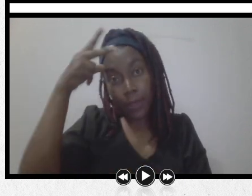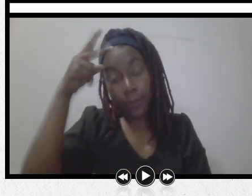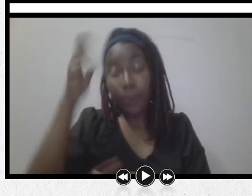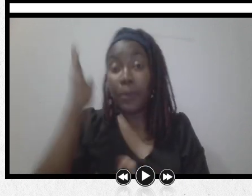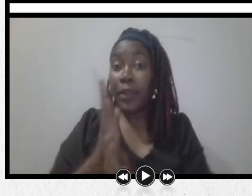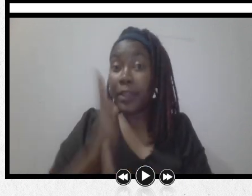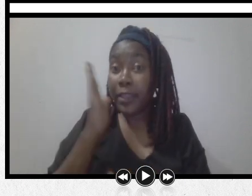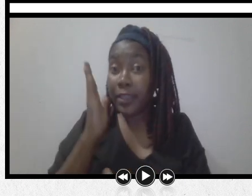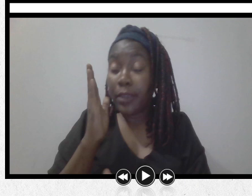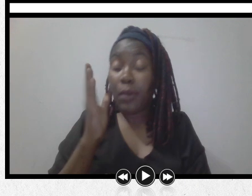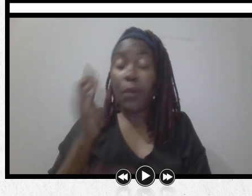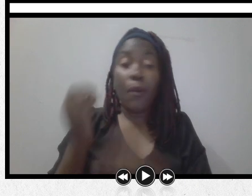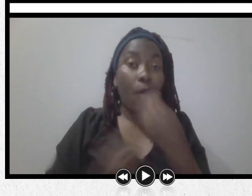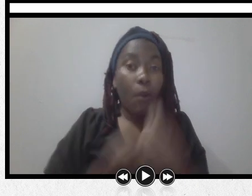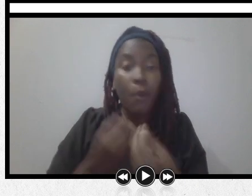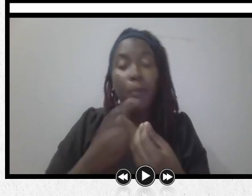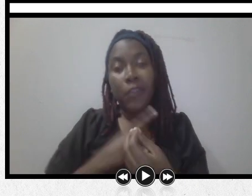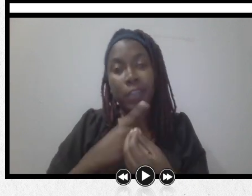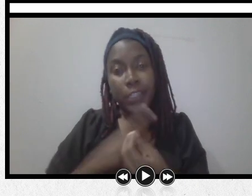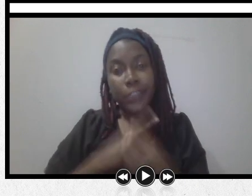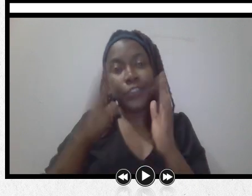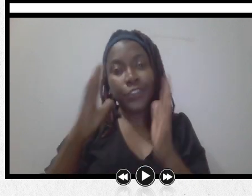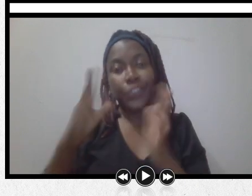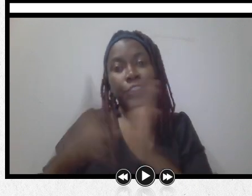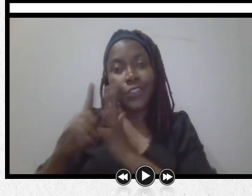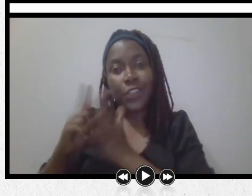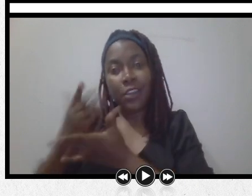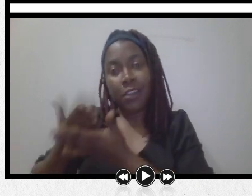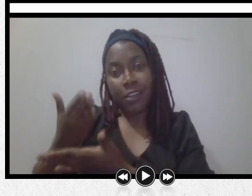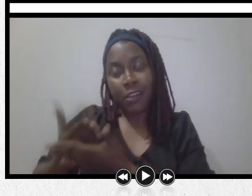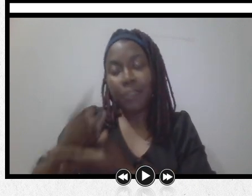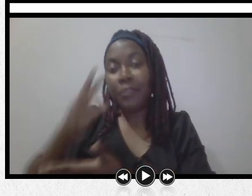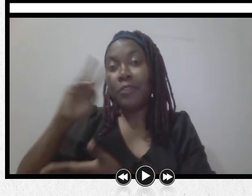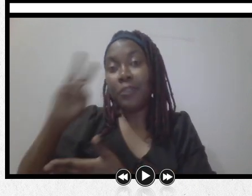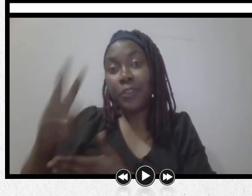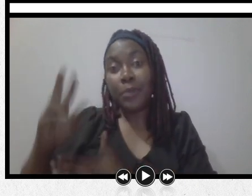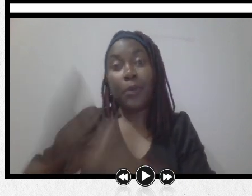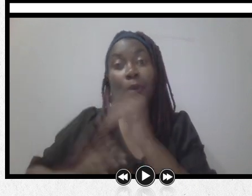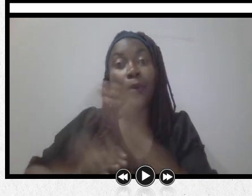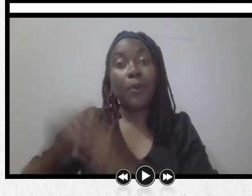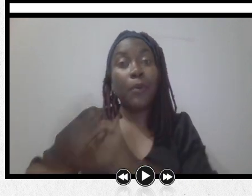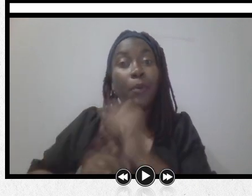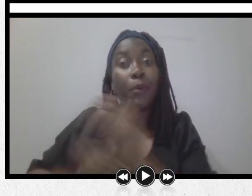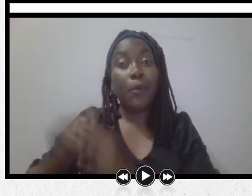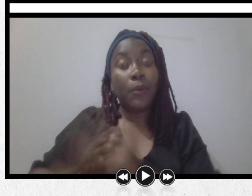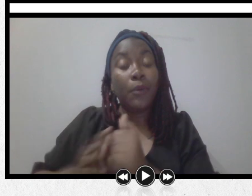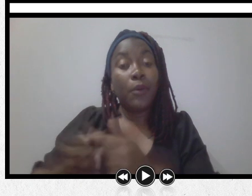Porém, como nós tivemos já na nossa aula anterior, nós vimos que competiu, né, ou seja, ficou